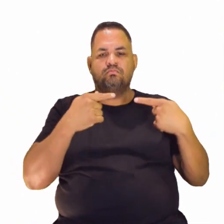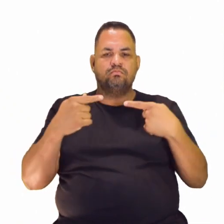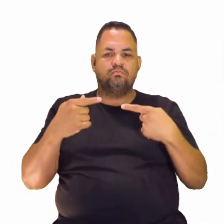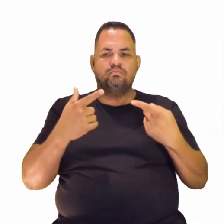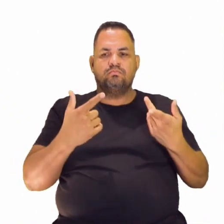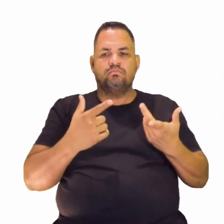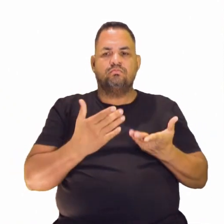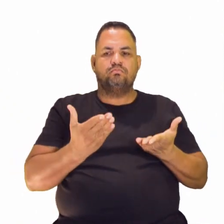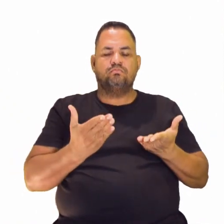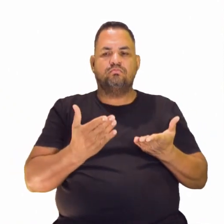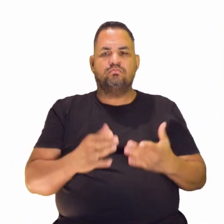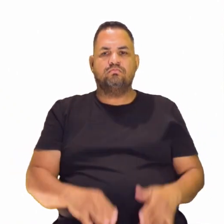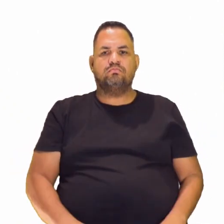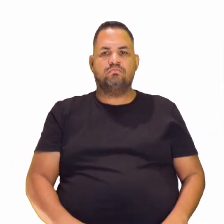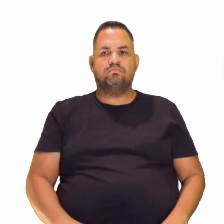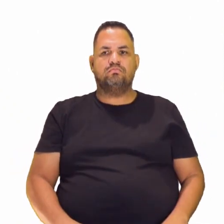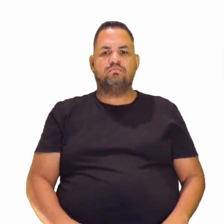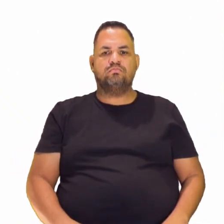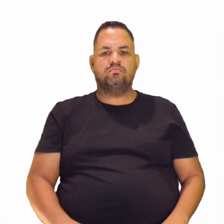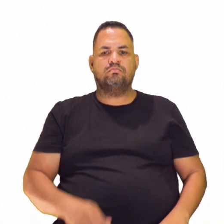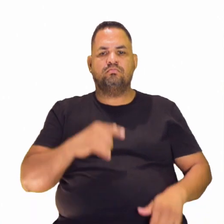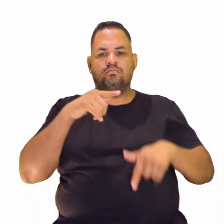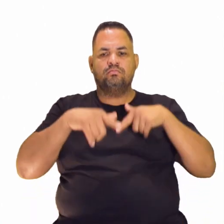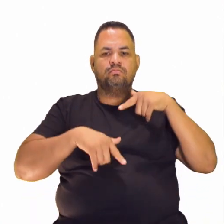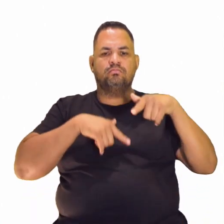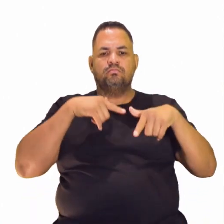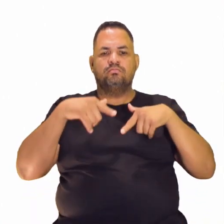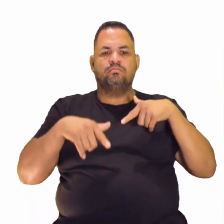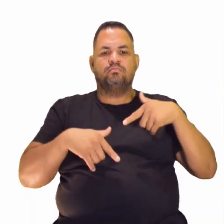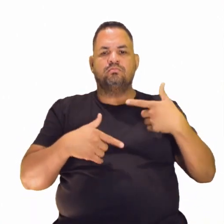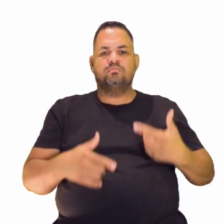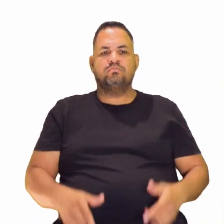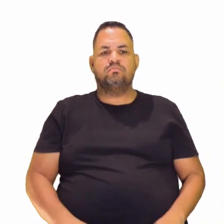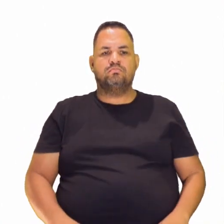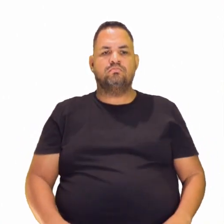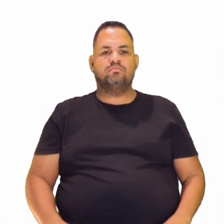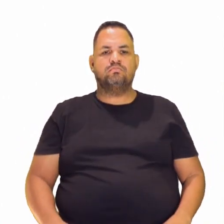de um trabalho onde